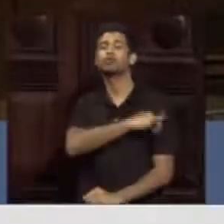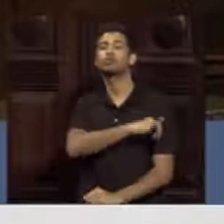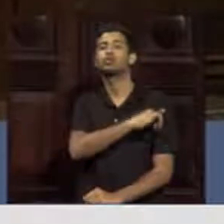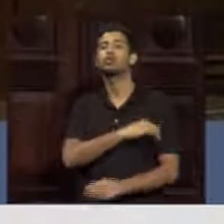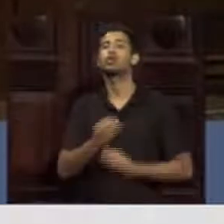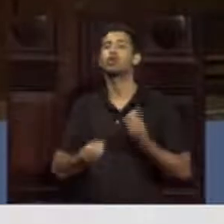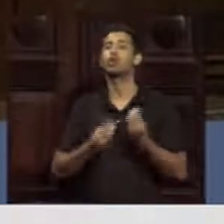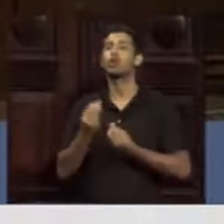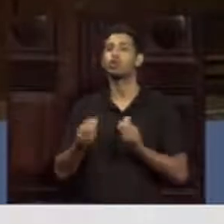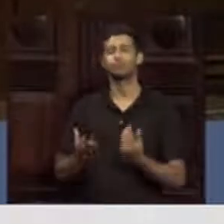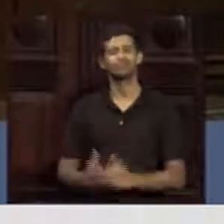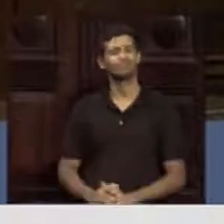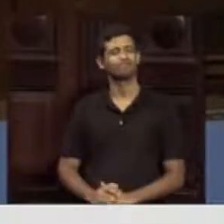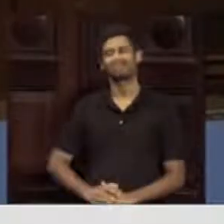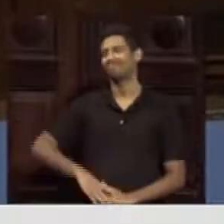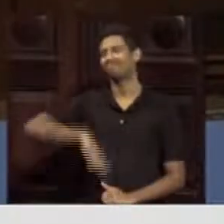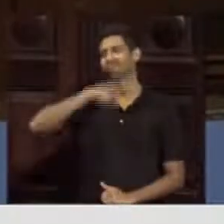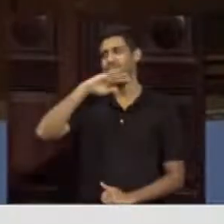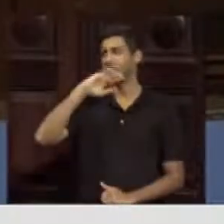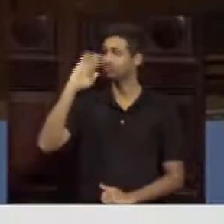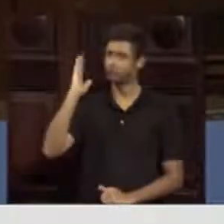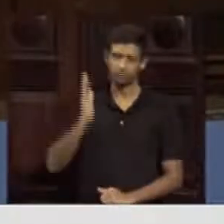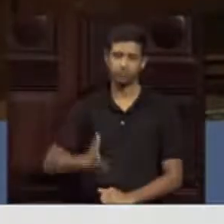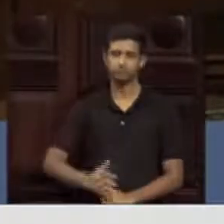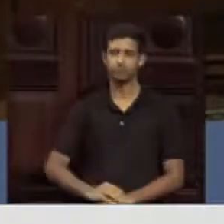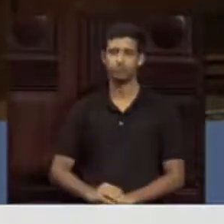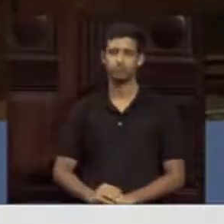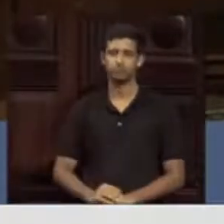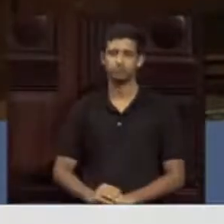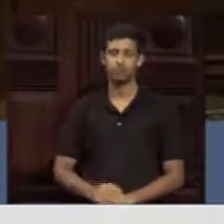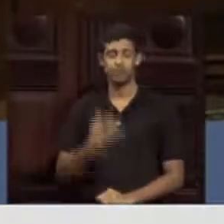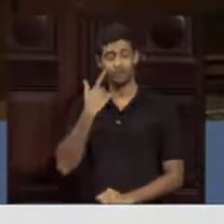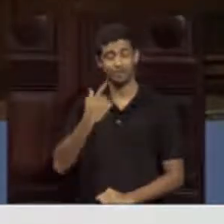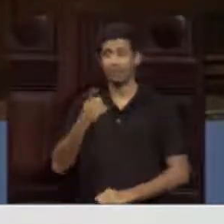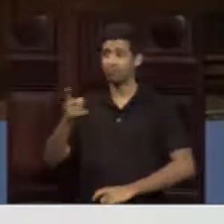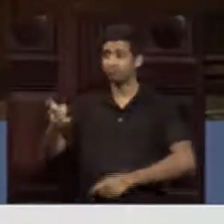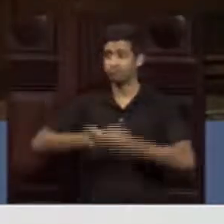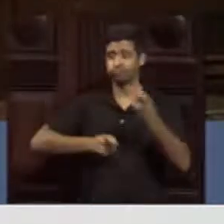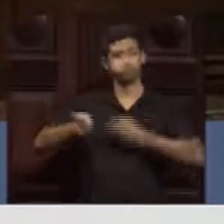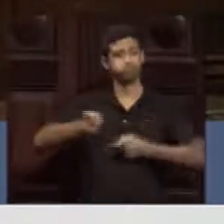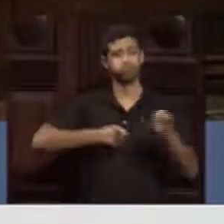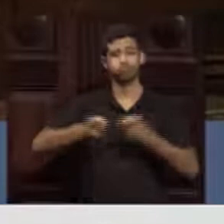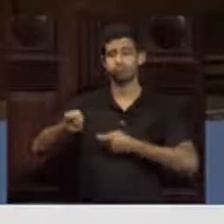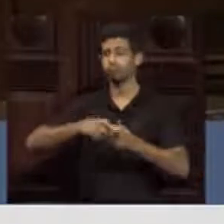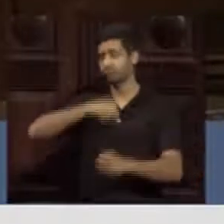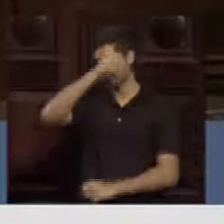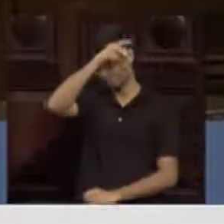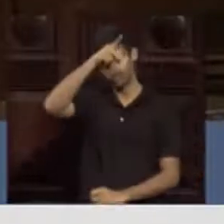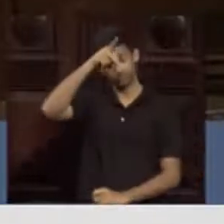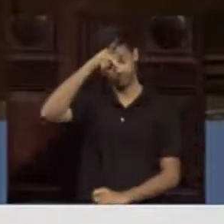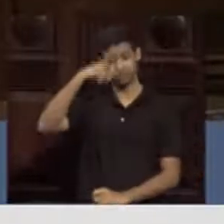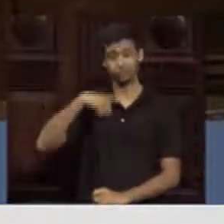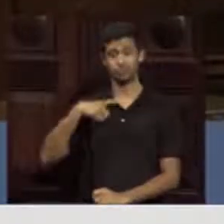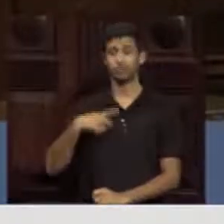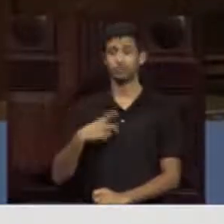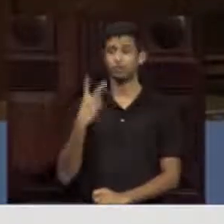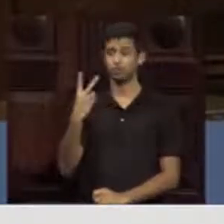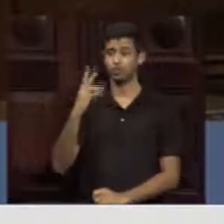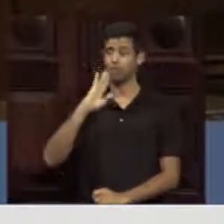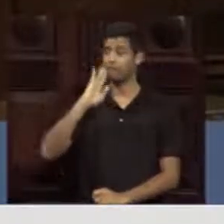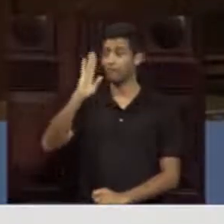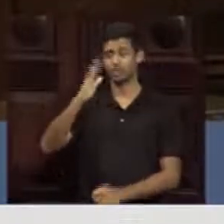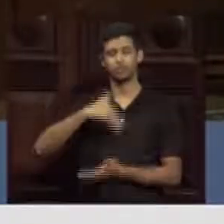está estupefata pela guerra pública de dois dos seus principais